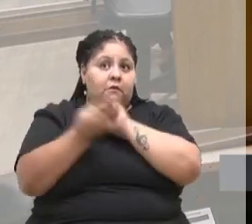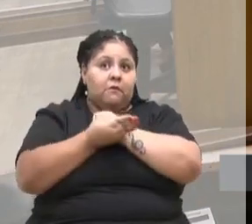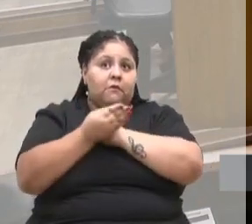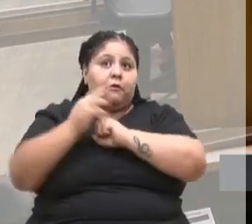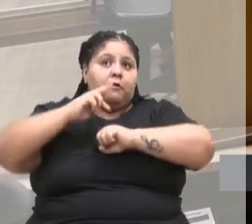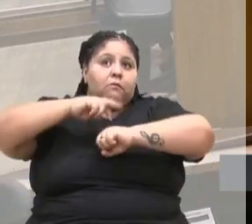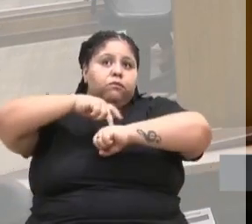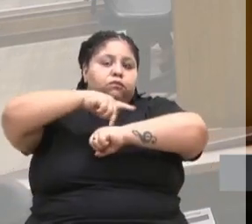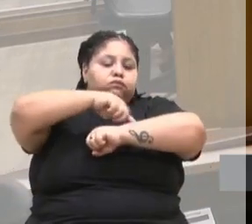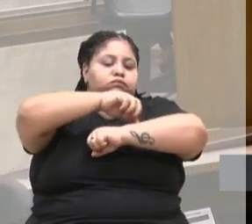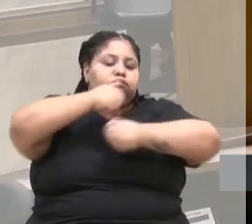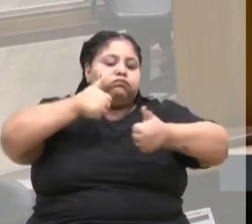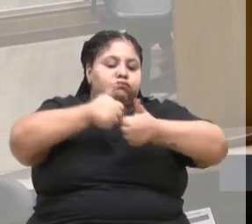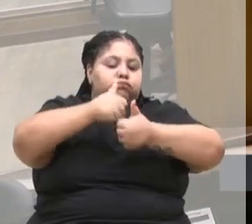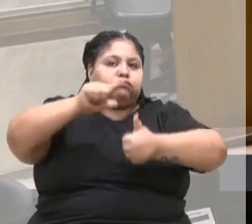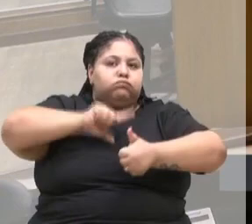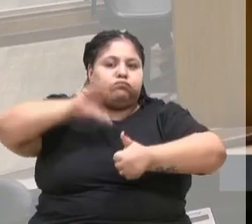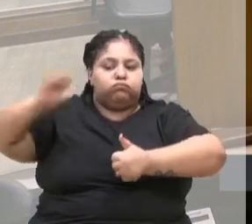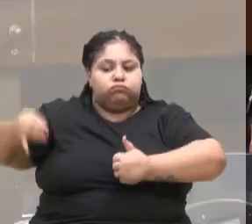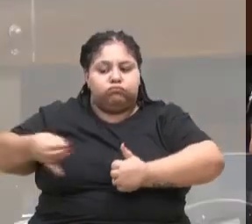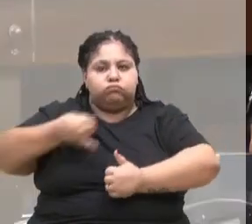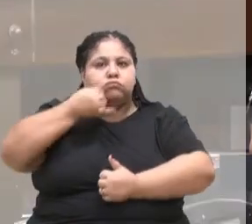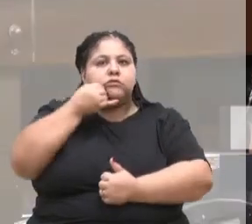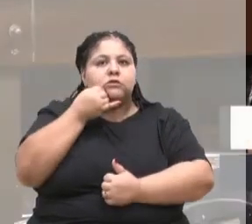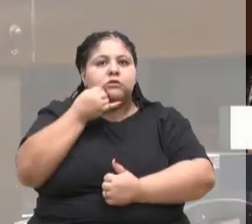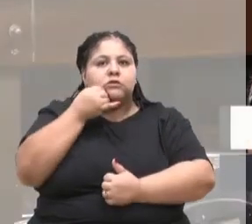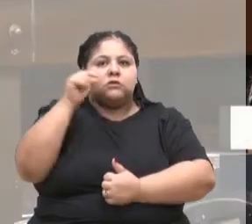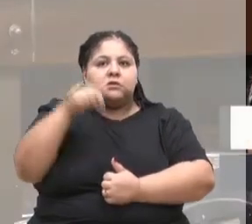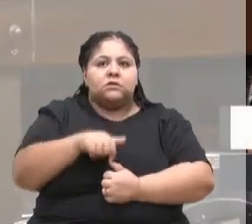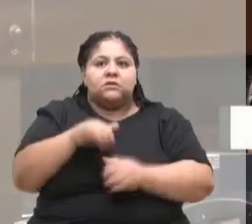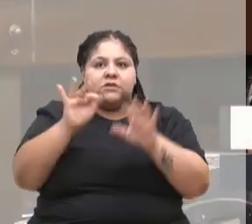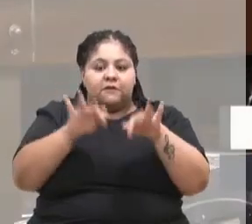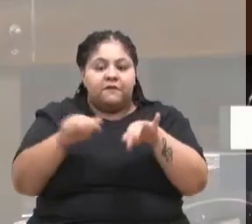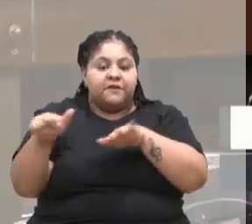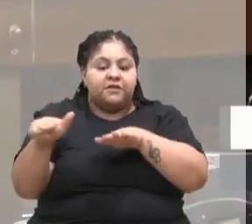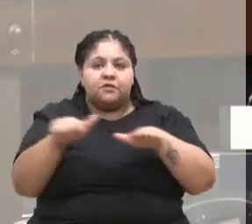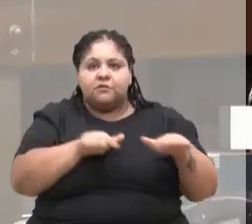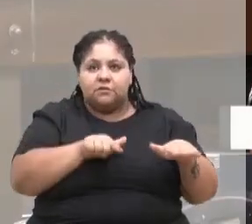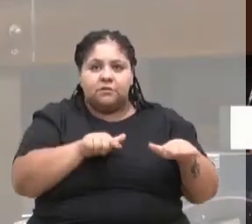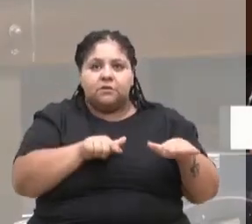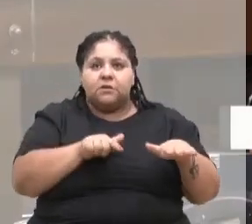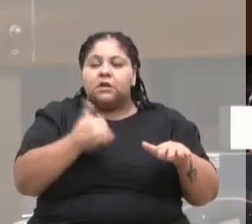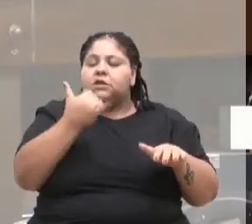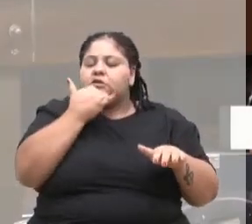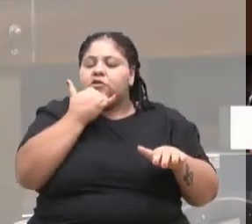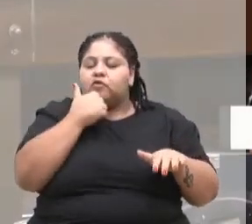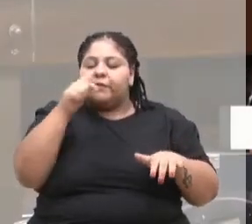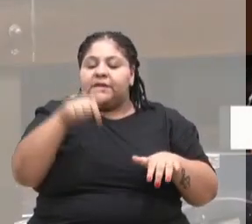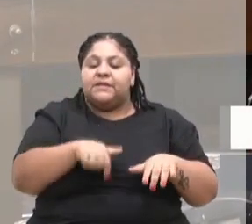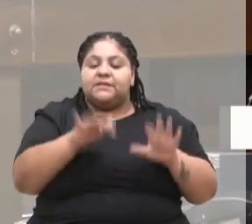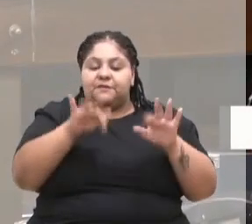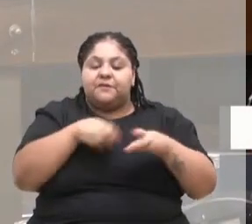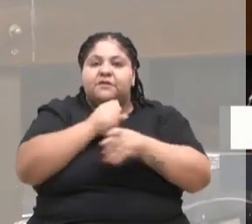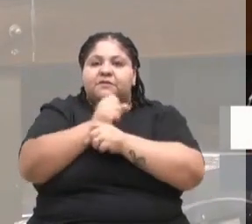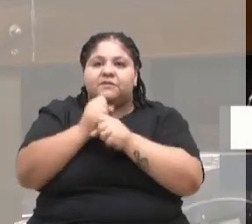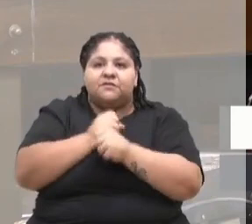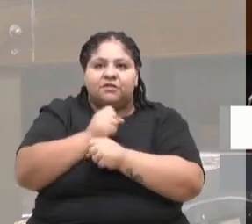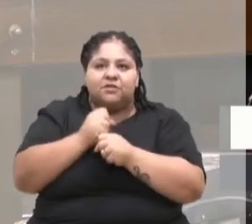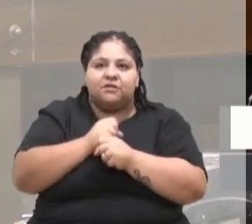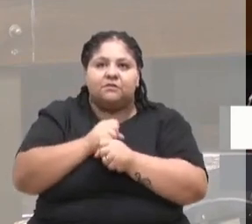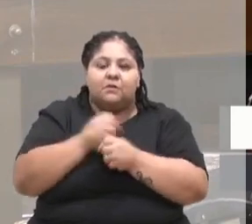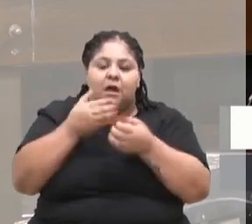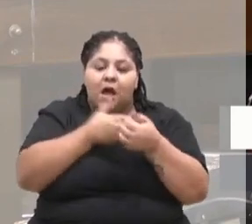bairros, tive a oportunidade, nesse final de ano, de acompanhar o setor da coleta,